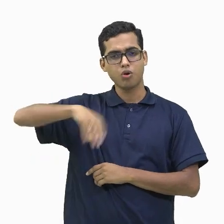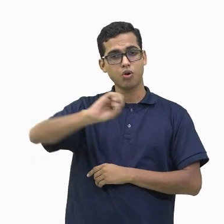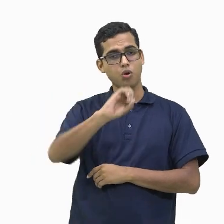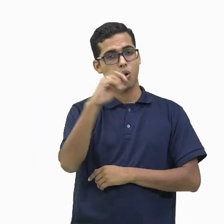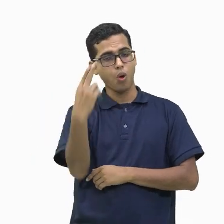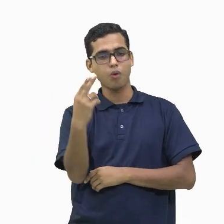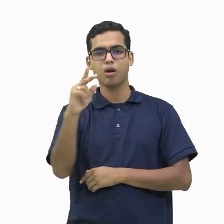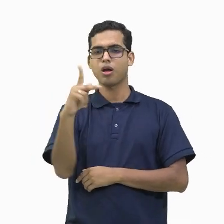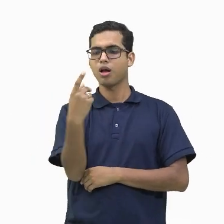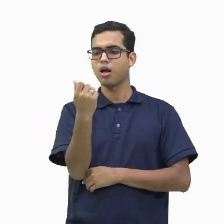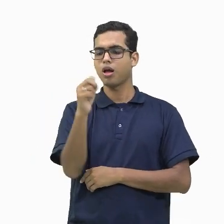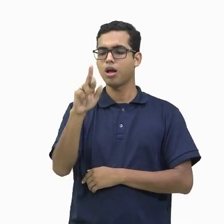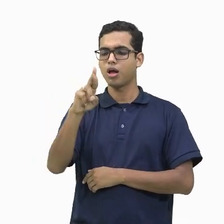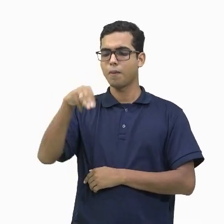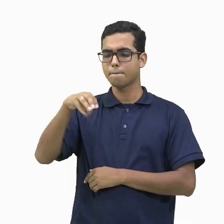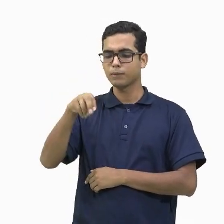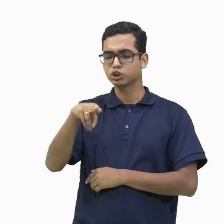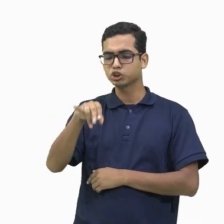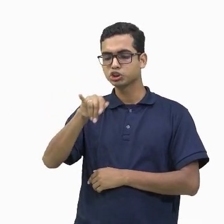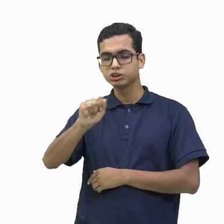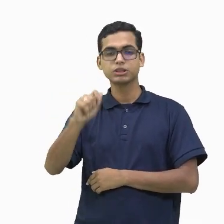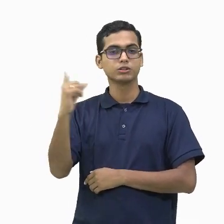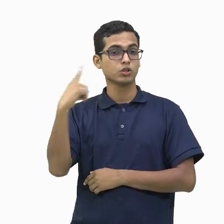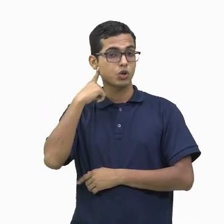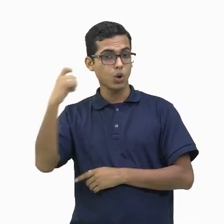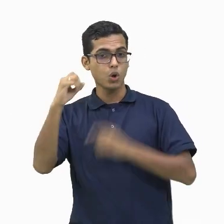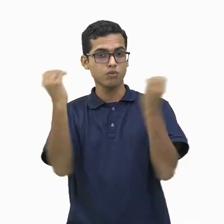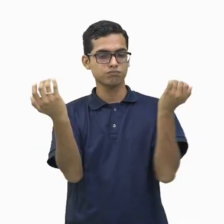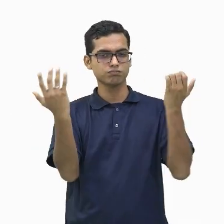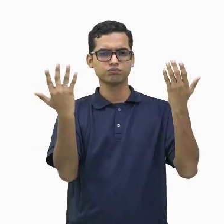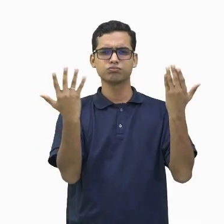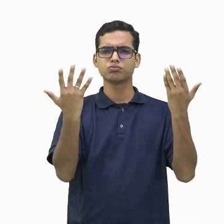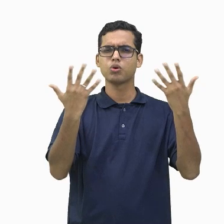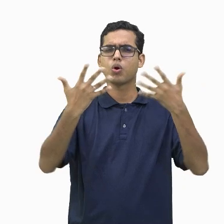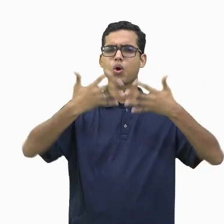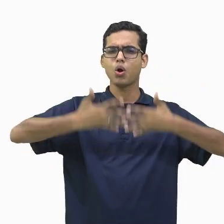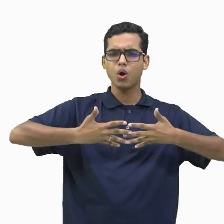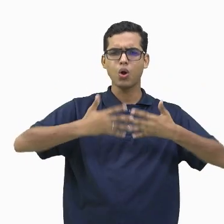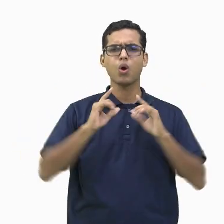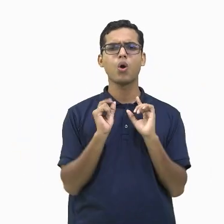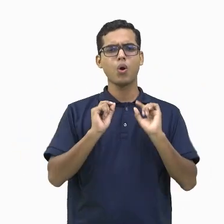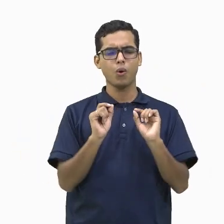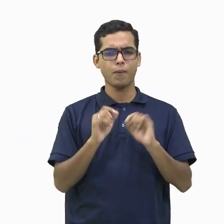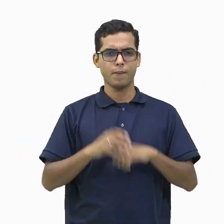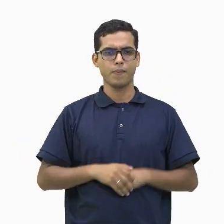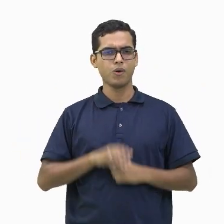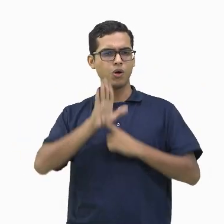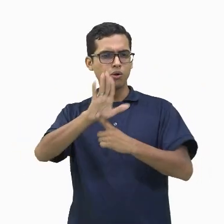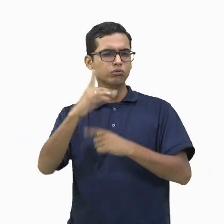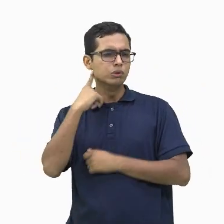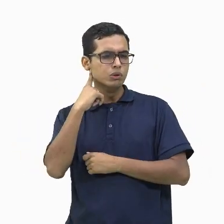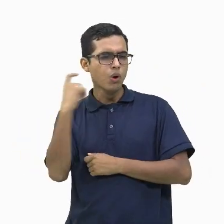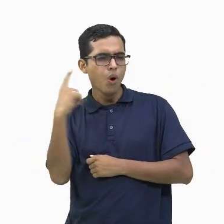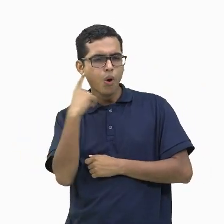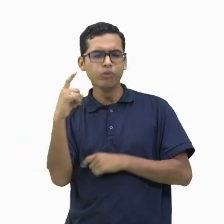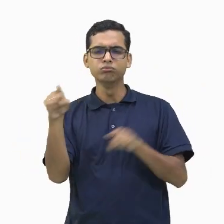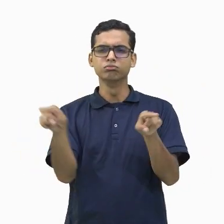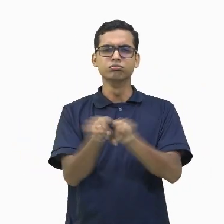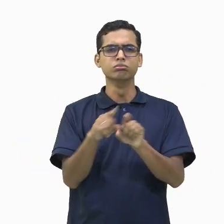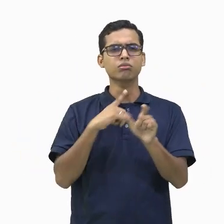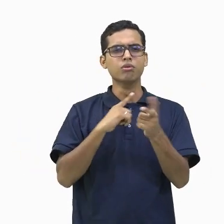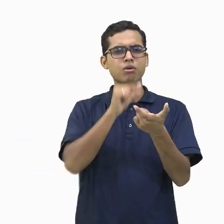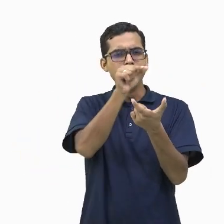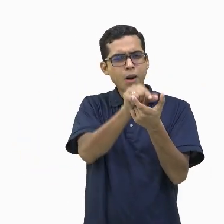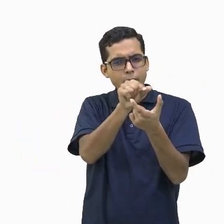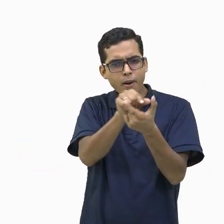a reprodução ou repetição ou imitação de vogais e de sons para intensificar a expressividade do